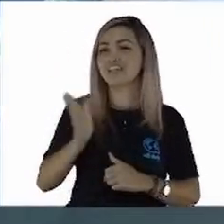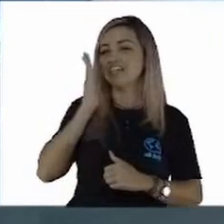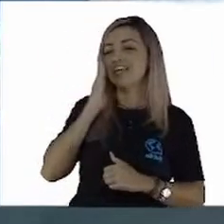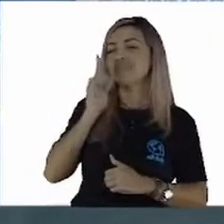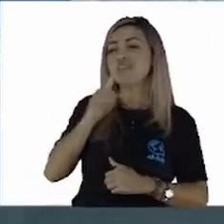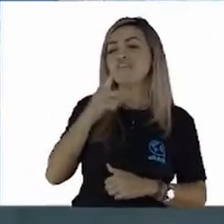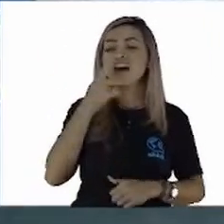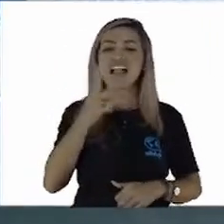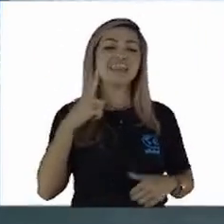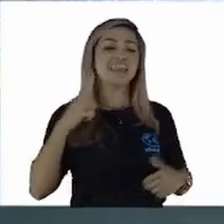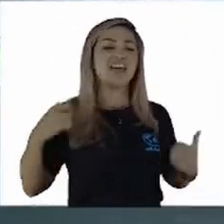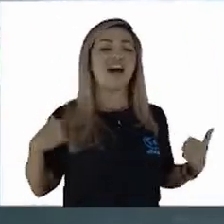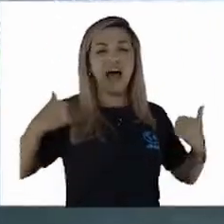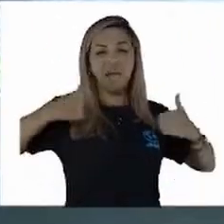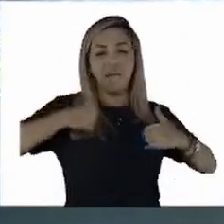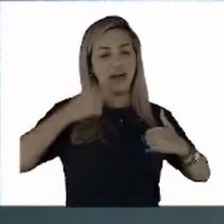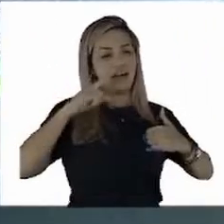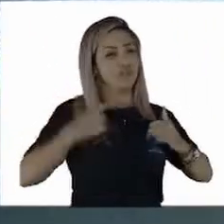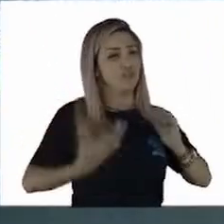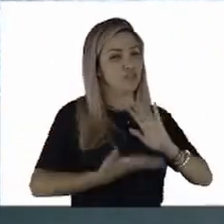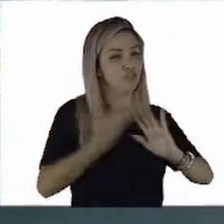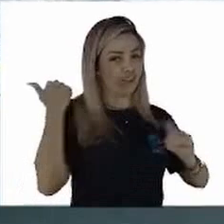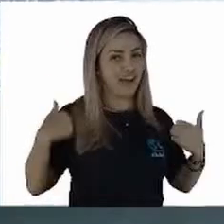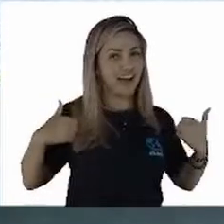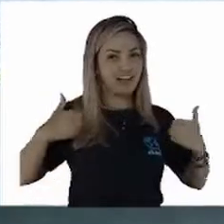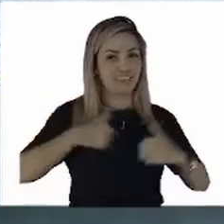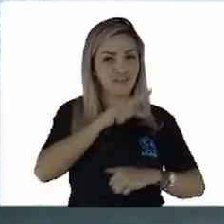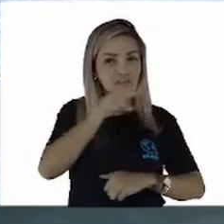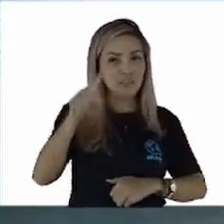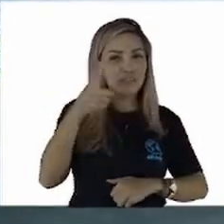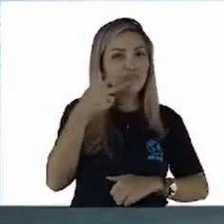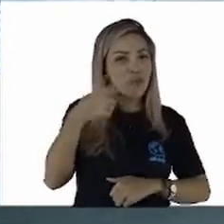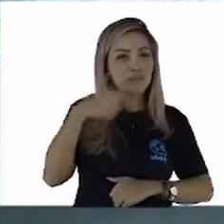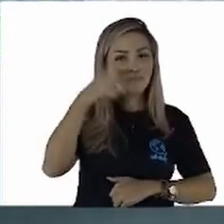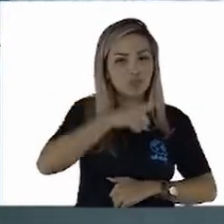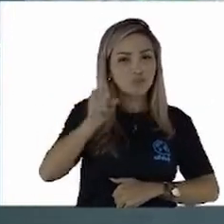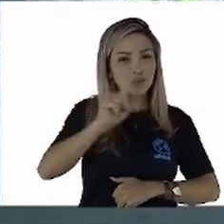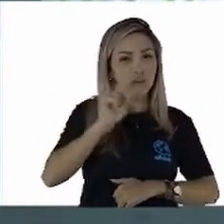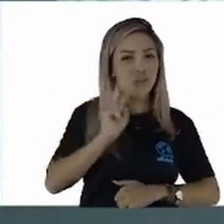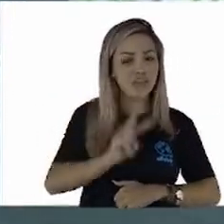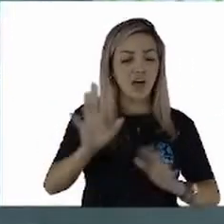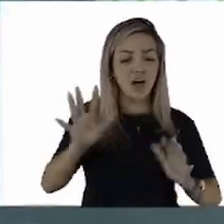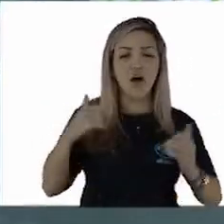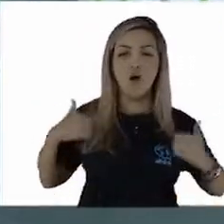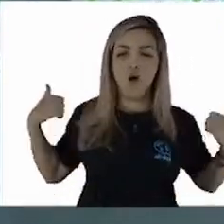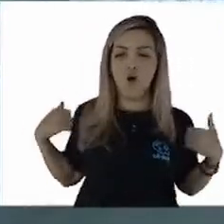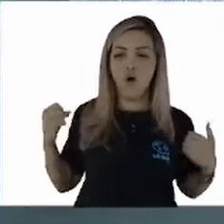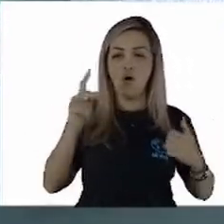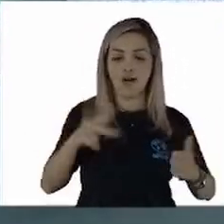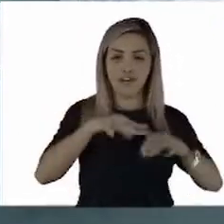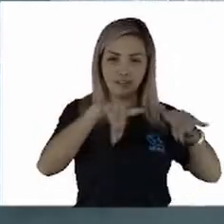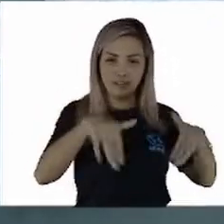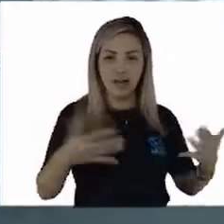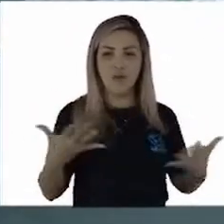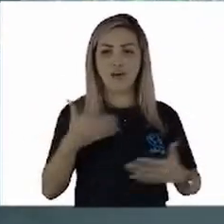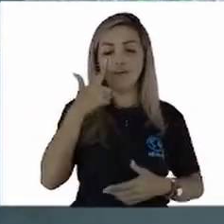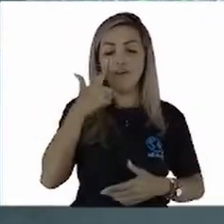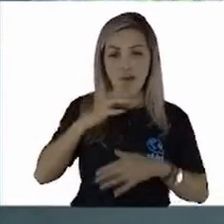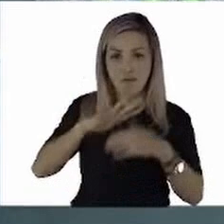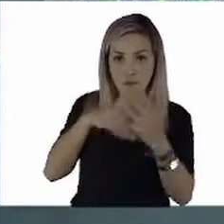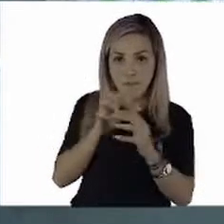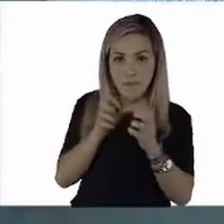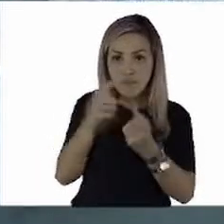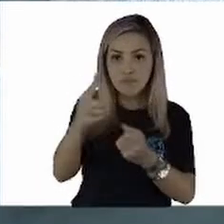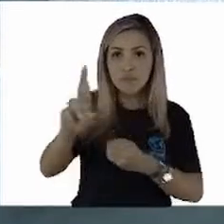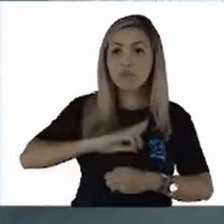Tu vai falar, tava na manga. Vou tirar o cavaco. Pra você não dizer que tava na manga. Chega pra frente do meu aqui. Aí, bora, Vitor Hugo. Encosta. Uma bolinha